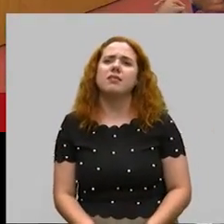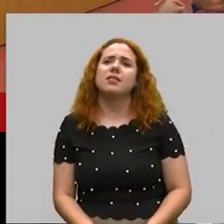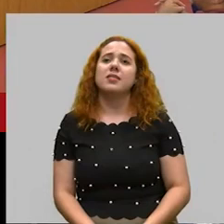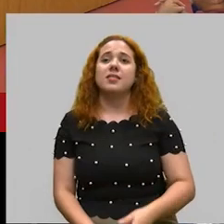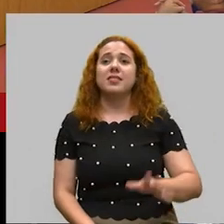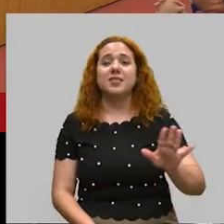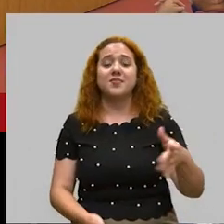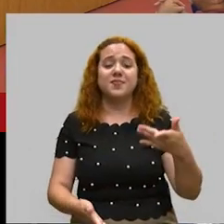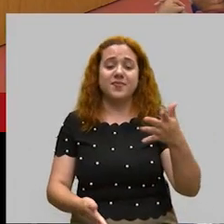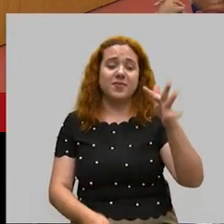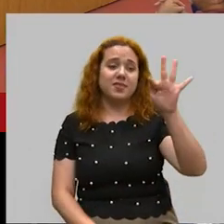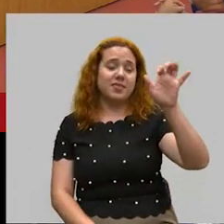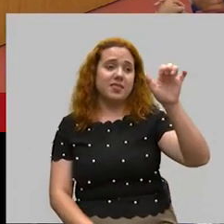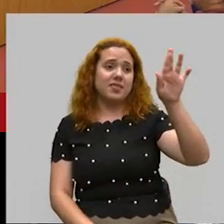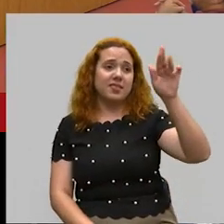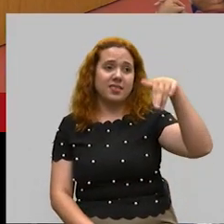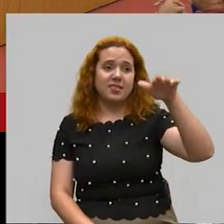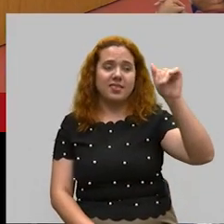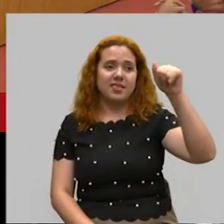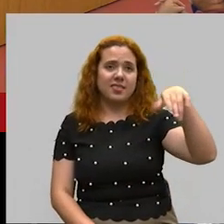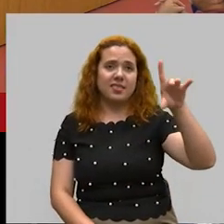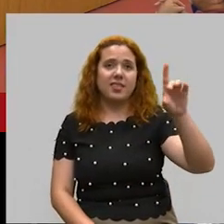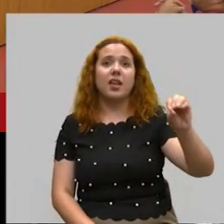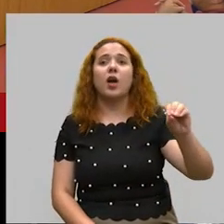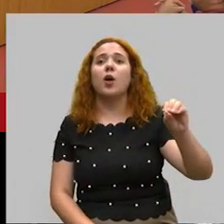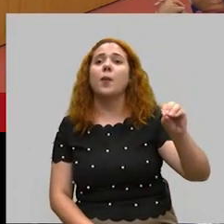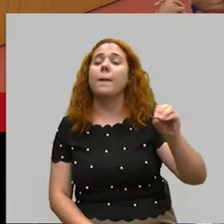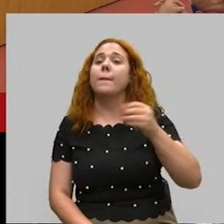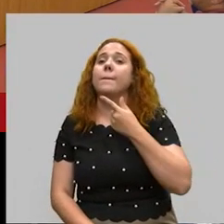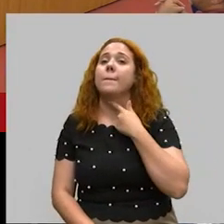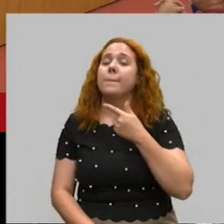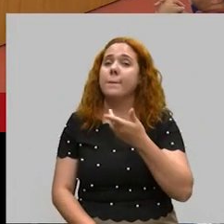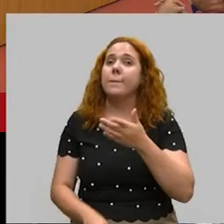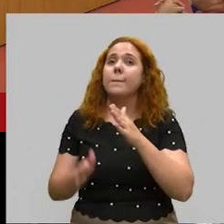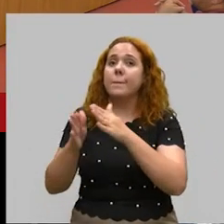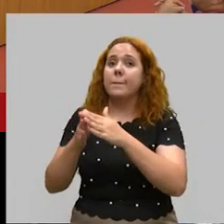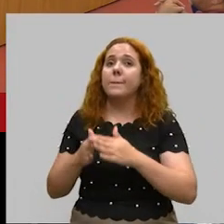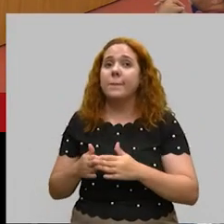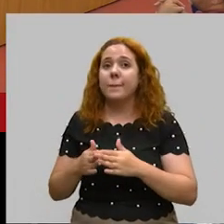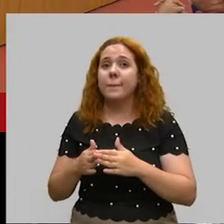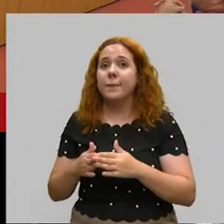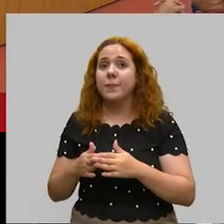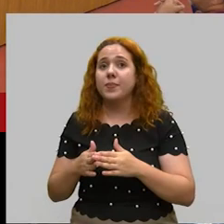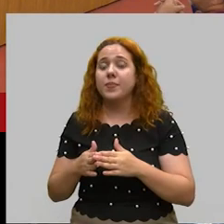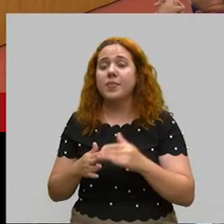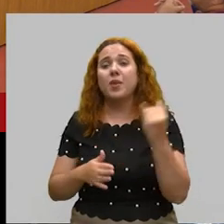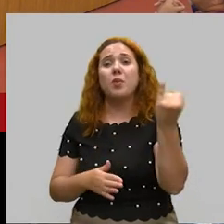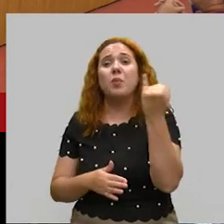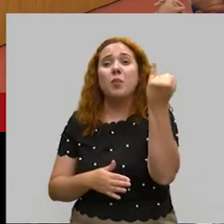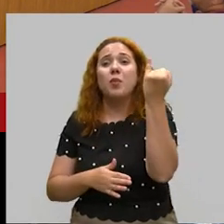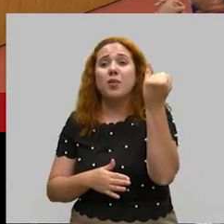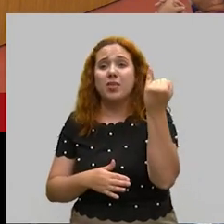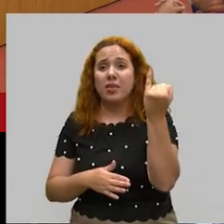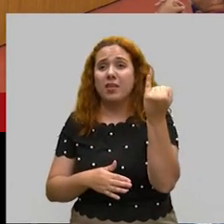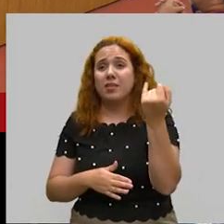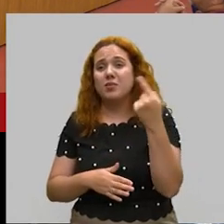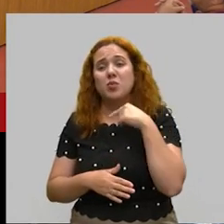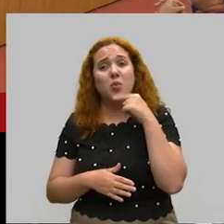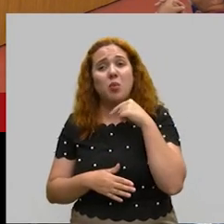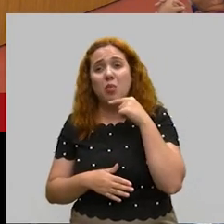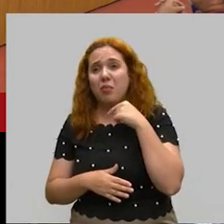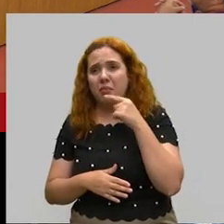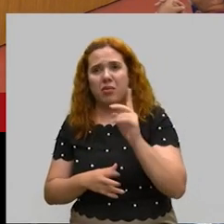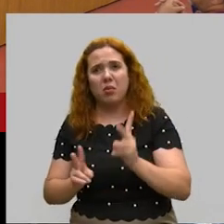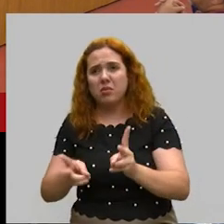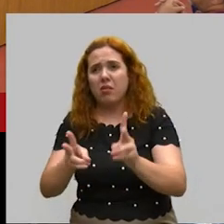primeiro agradecer também né Para eu sou Idalino secretário executivo da amefa e é importante assim pra gente não sair com dúvida